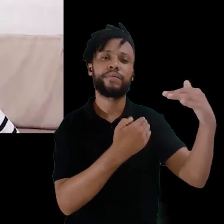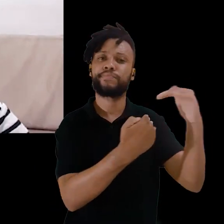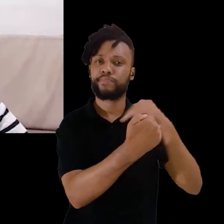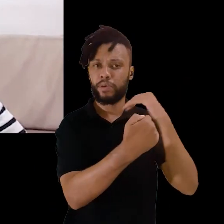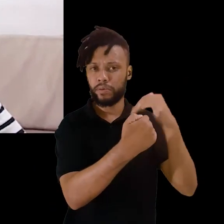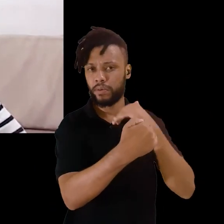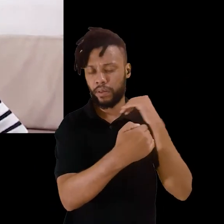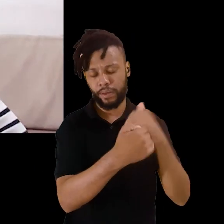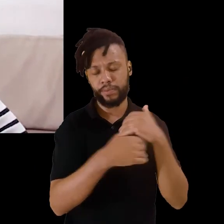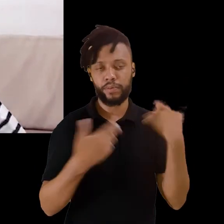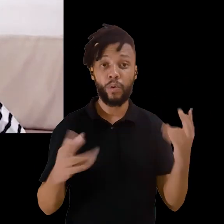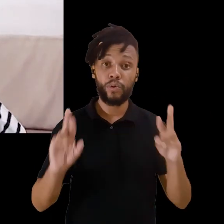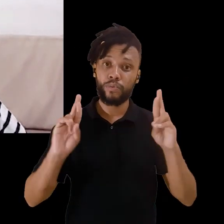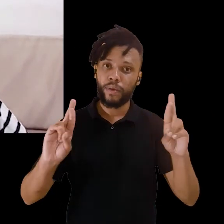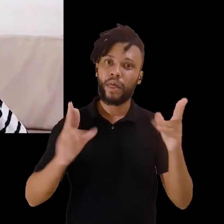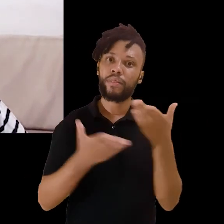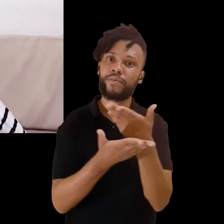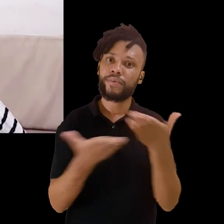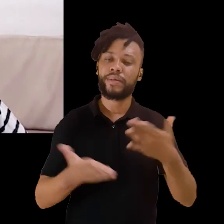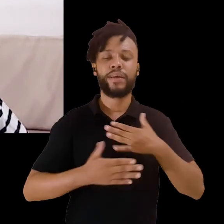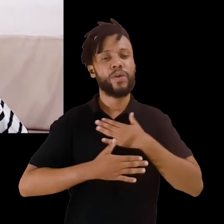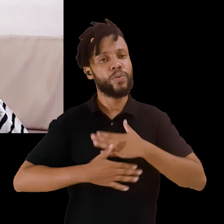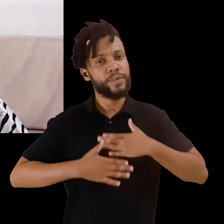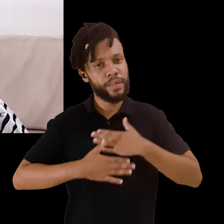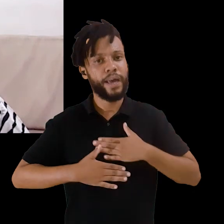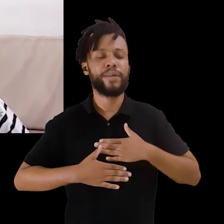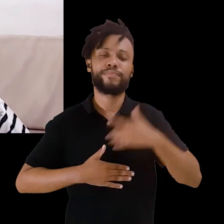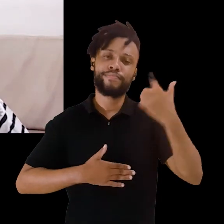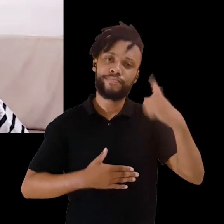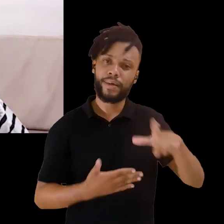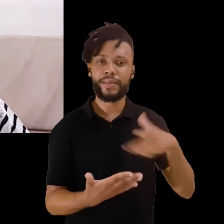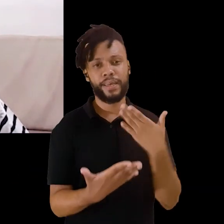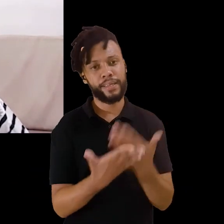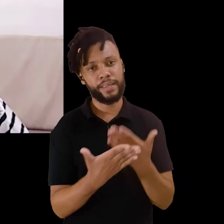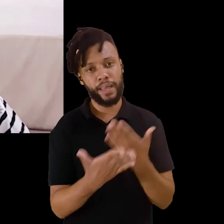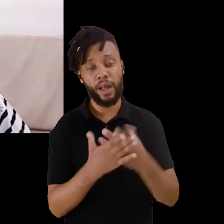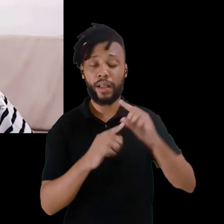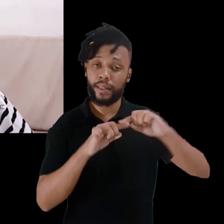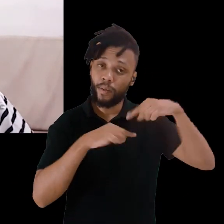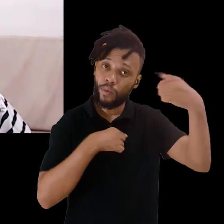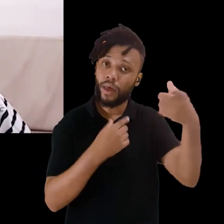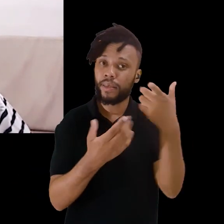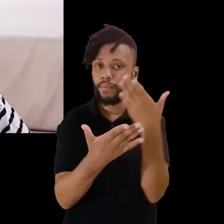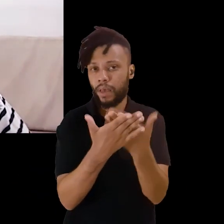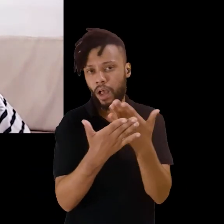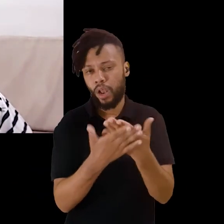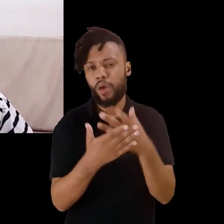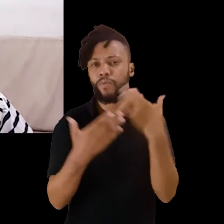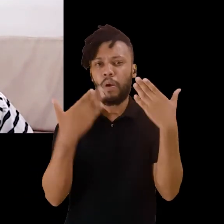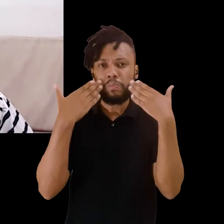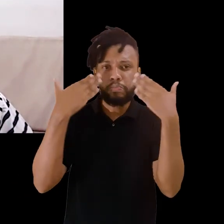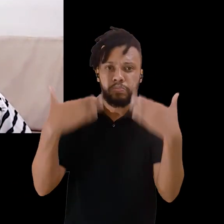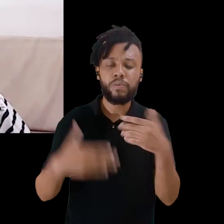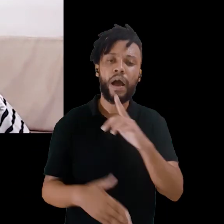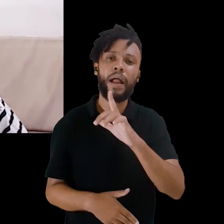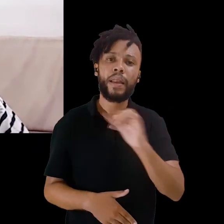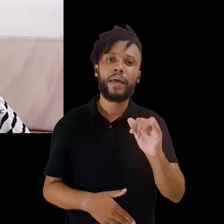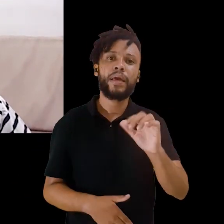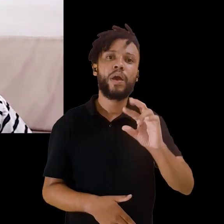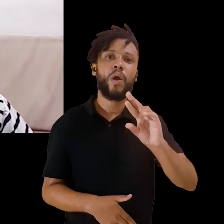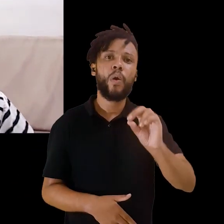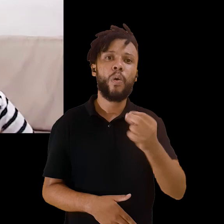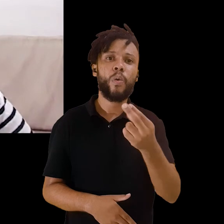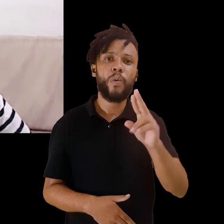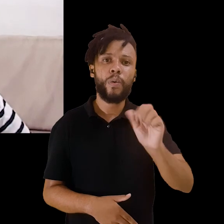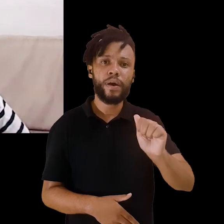maneira. Espero que vocês tenham gostado de mais essa aula. Na aula que vem eu vou abordar a Lei